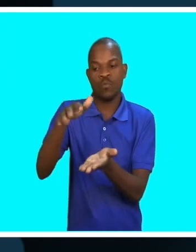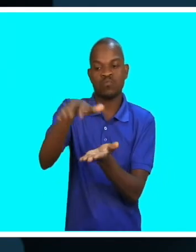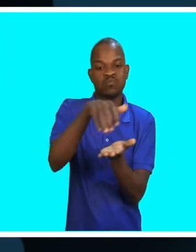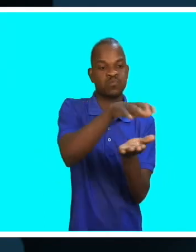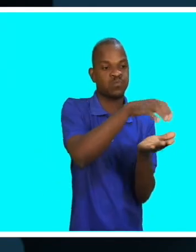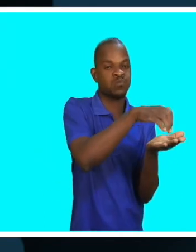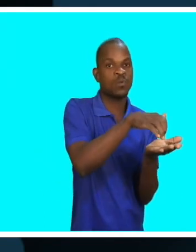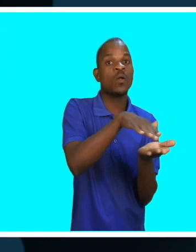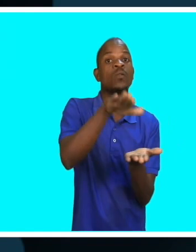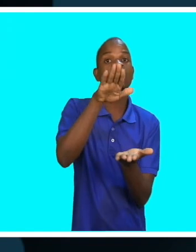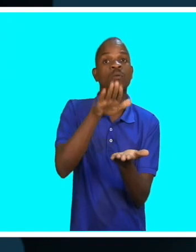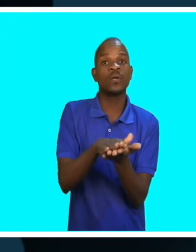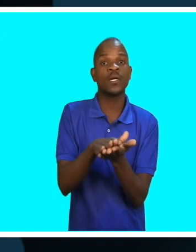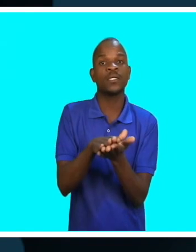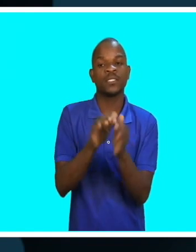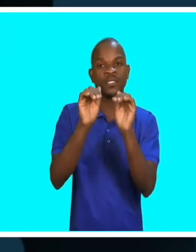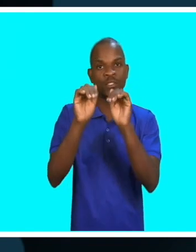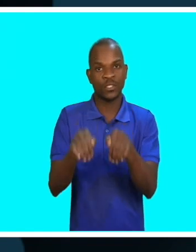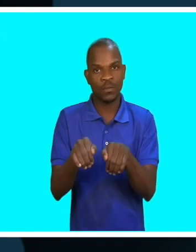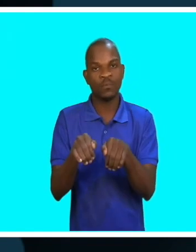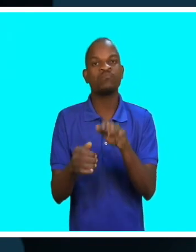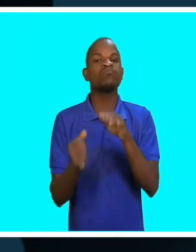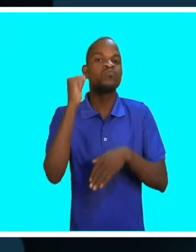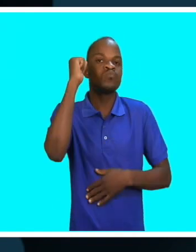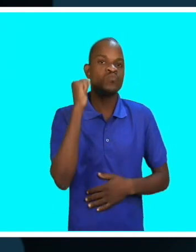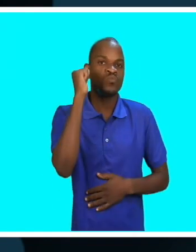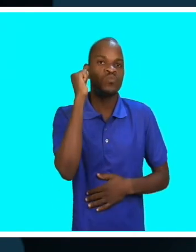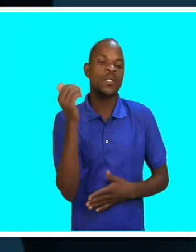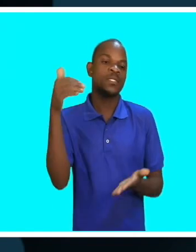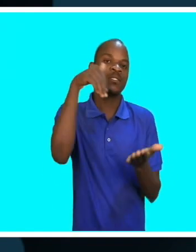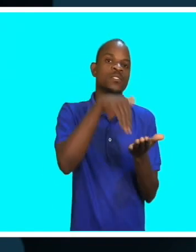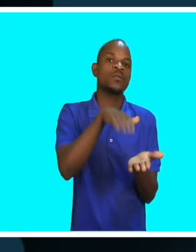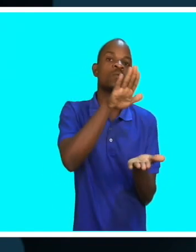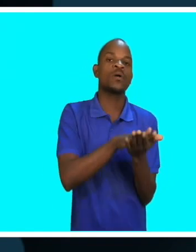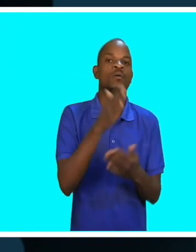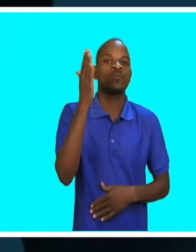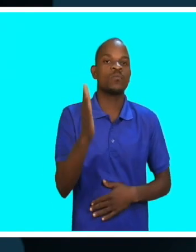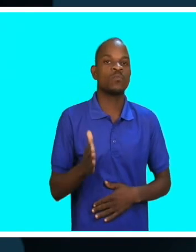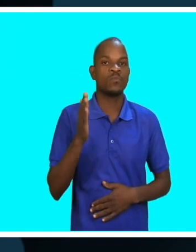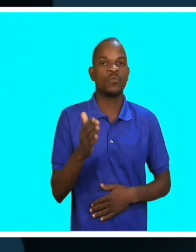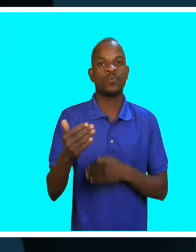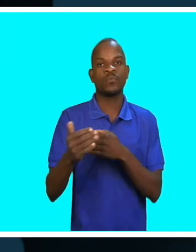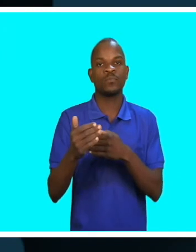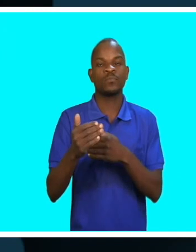serão levados para a agente autocarro para a estação mais próxima.